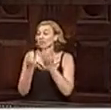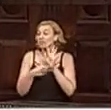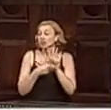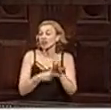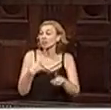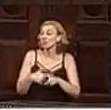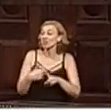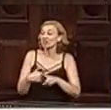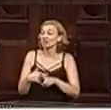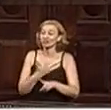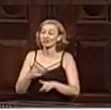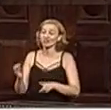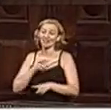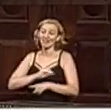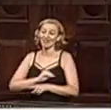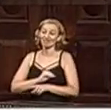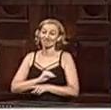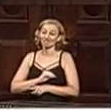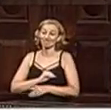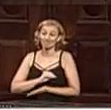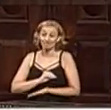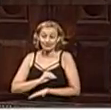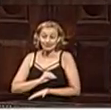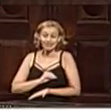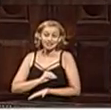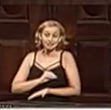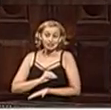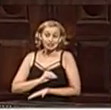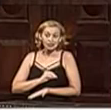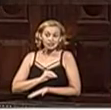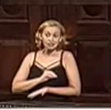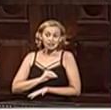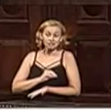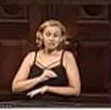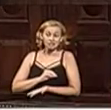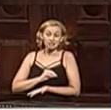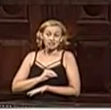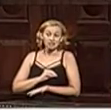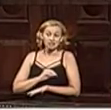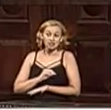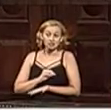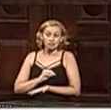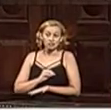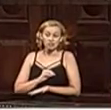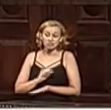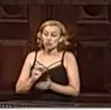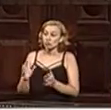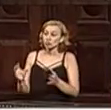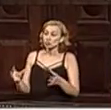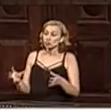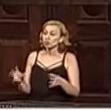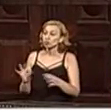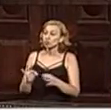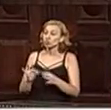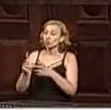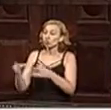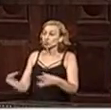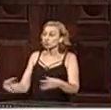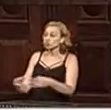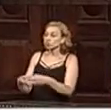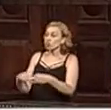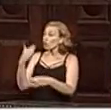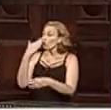não recebem seus salários. E, no entanto, cercando aqui essa casa, um